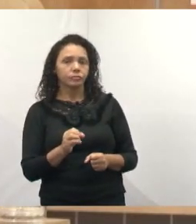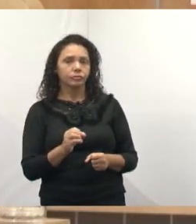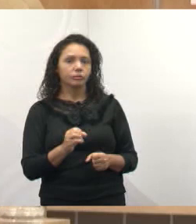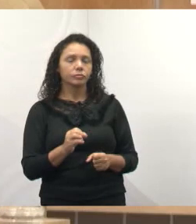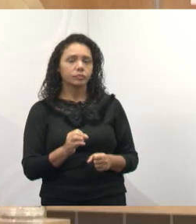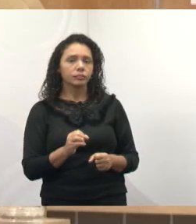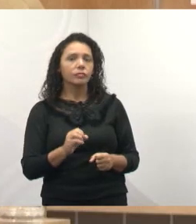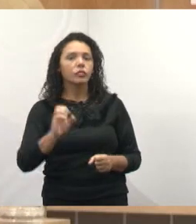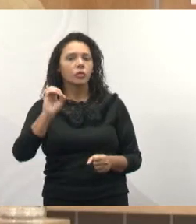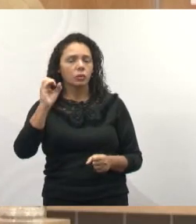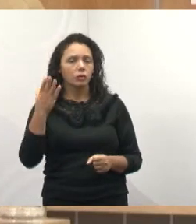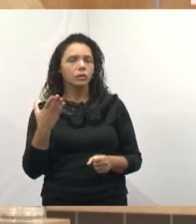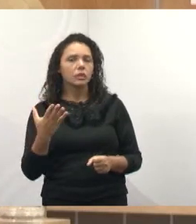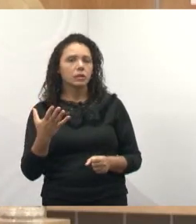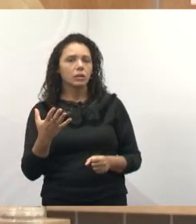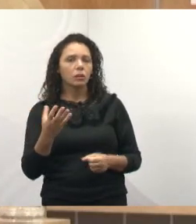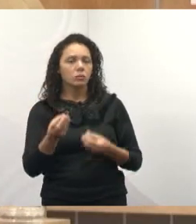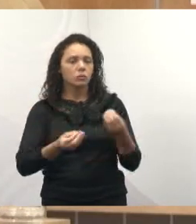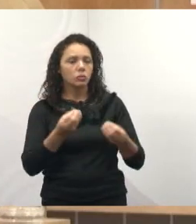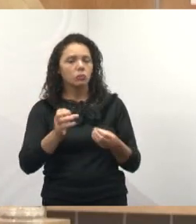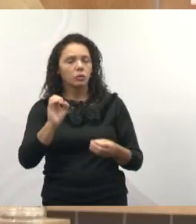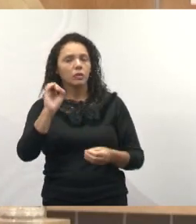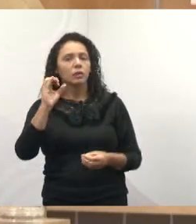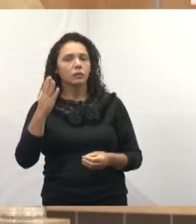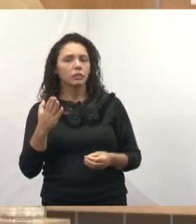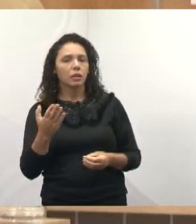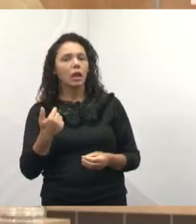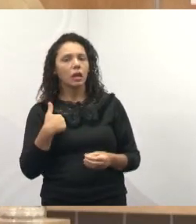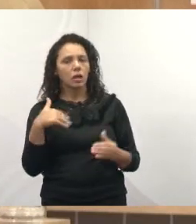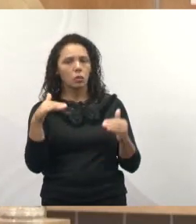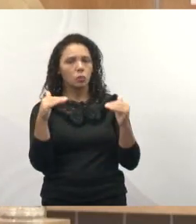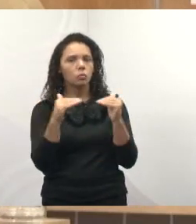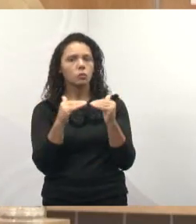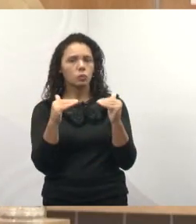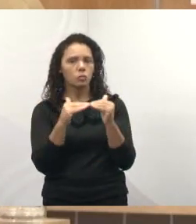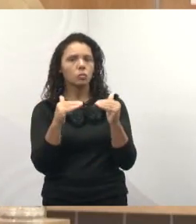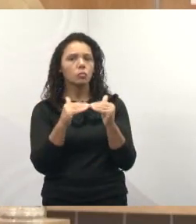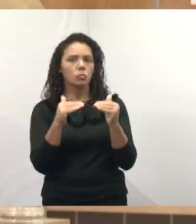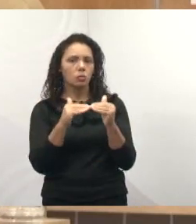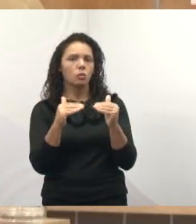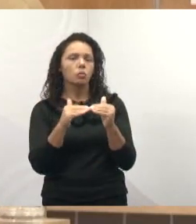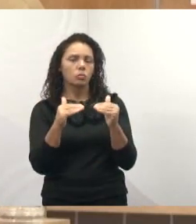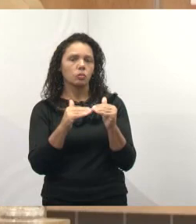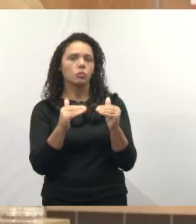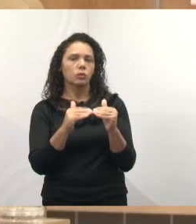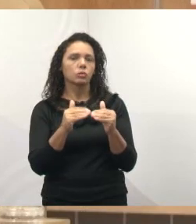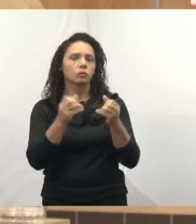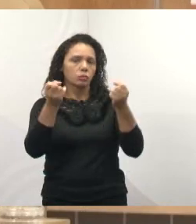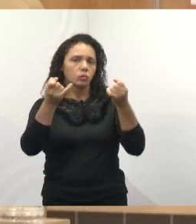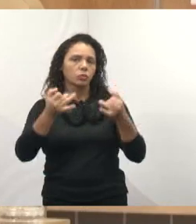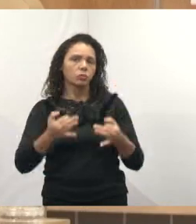que foi diante do ano da Covid, sou favorável a essa prestação de contas.